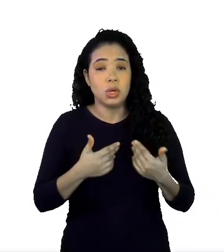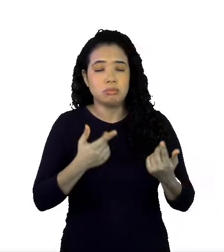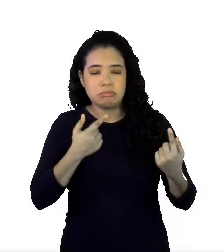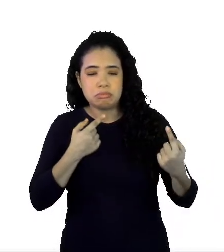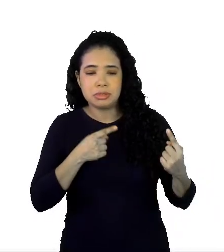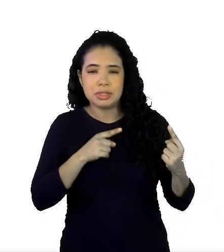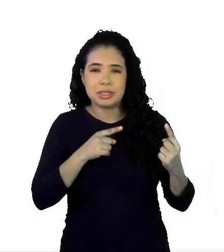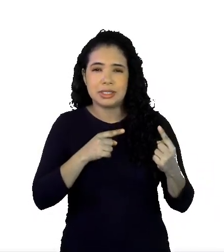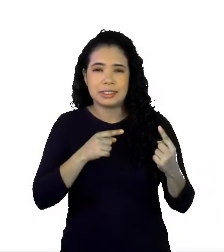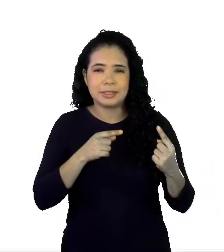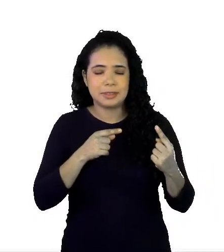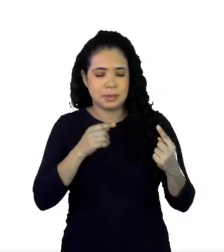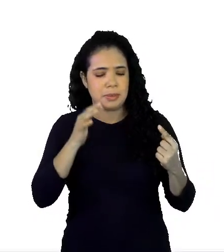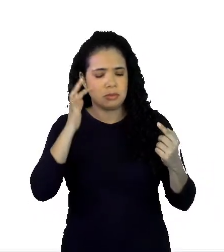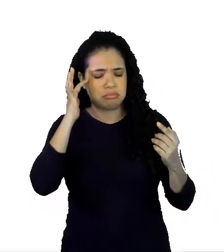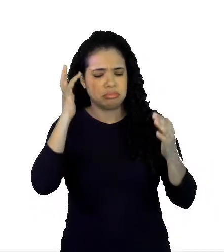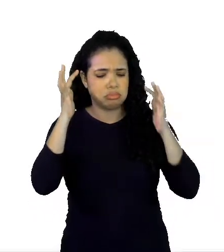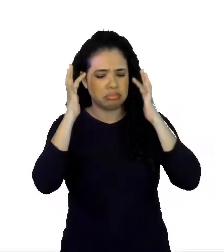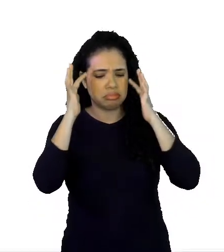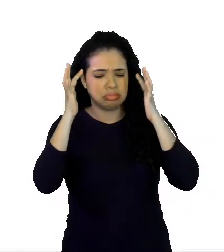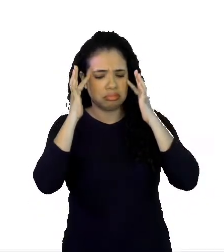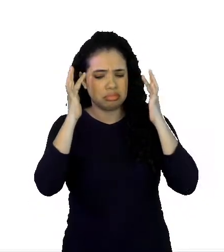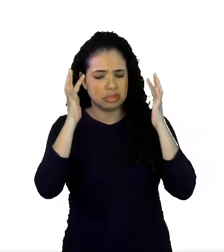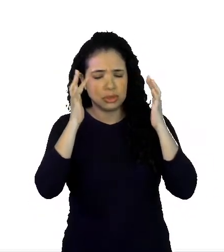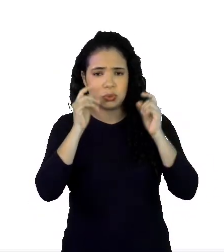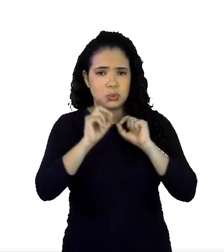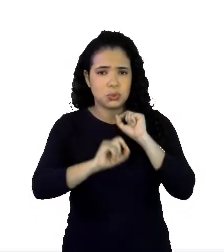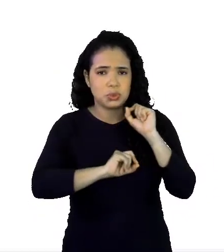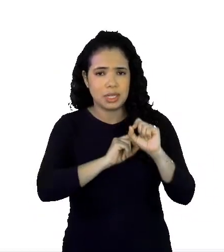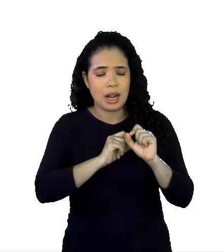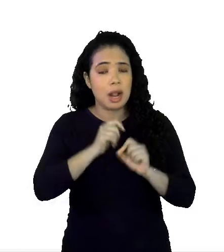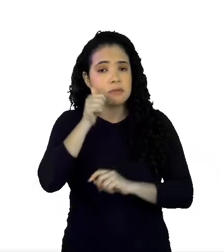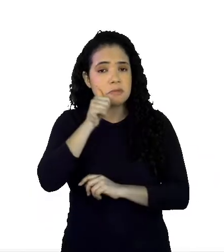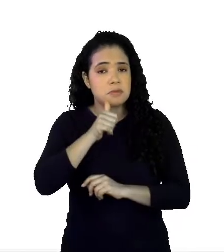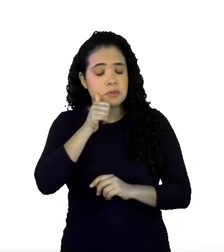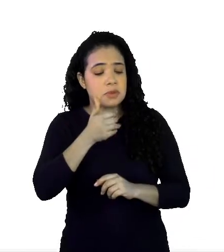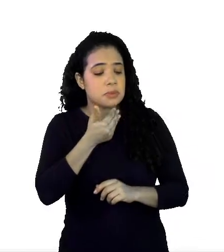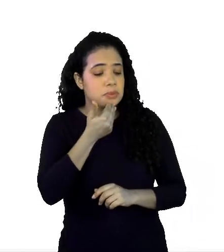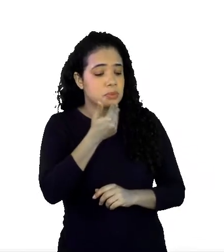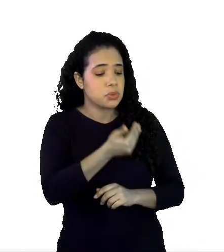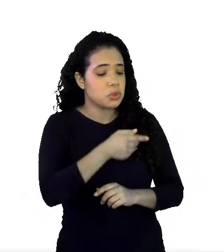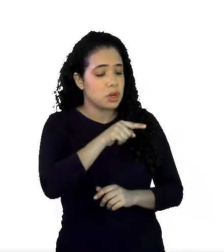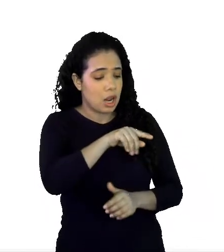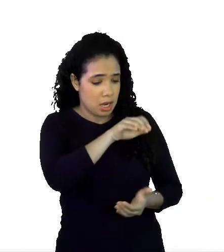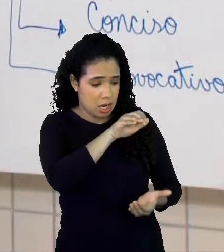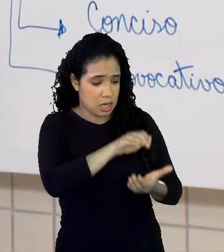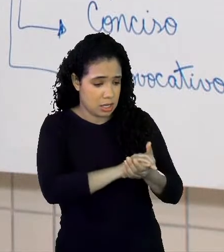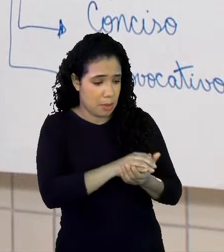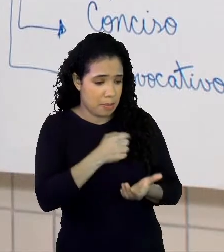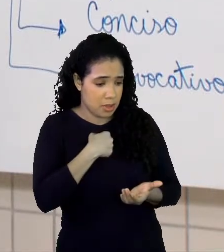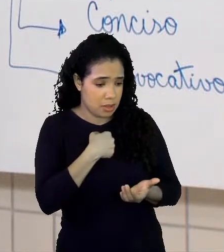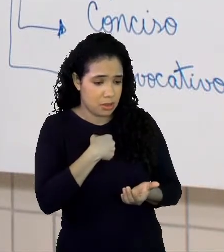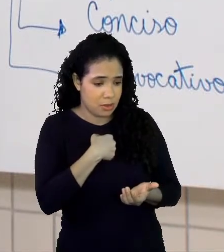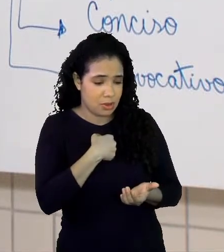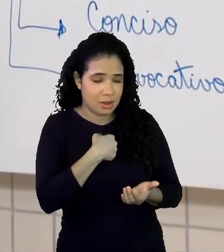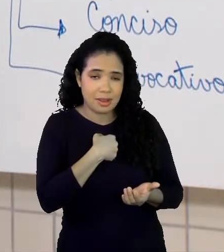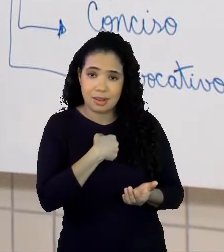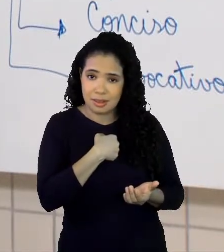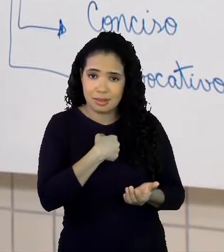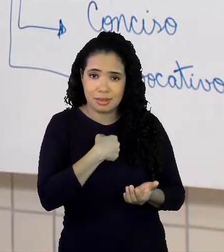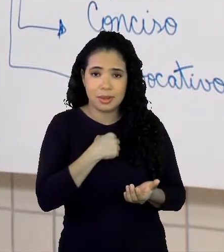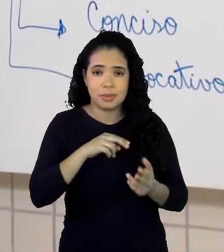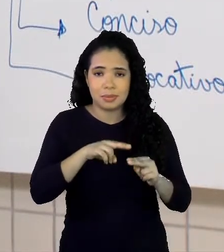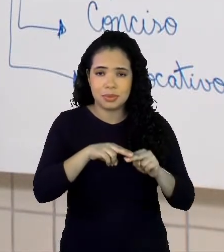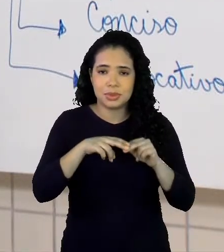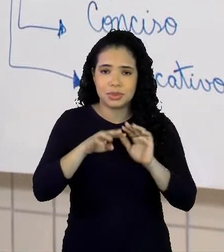ele apresenta de irônico? Nós temos aí o fato da moça pedir o rapaz em casamento, né? Por isso que o título lá, que